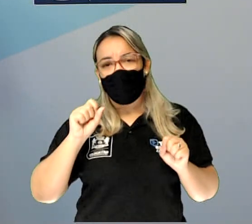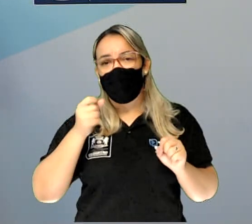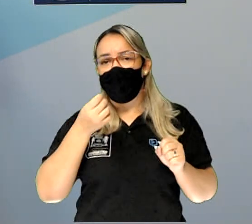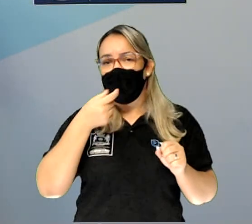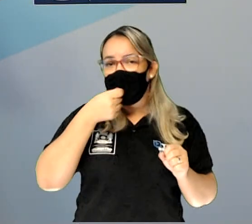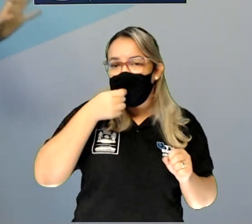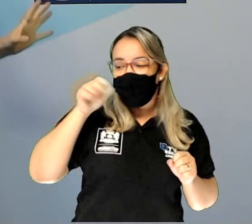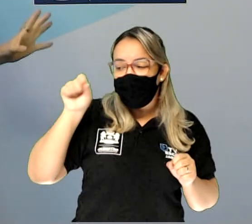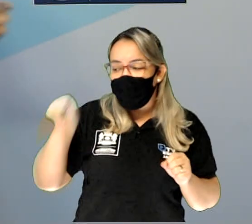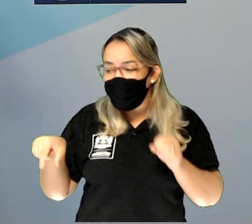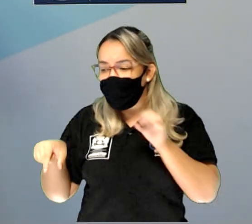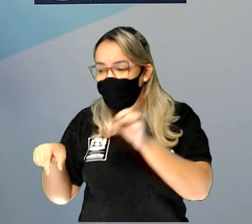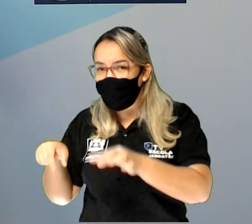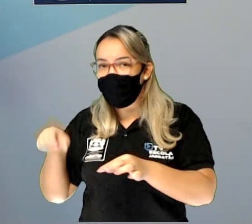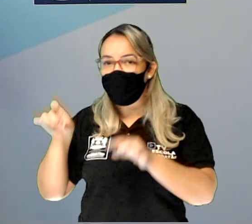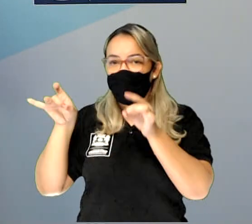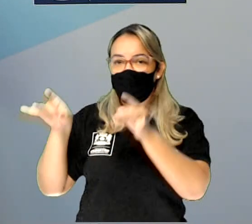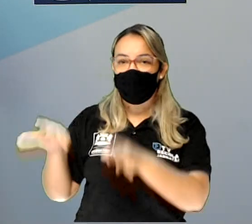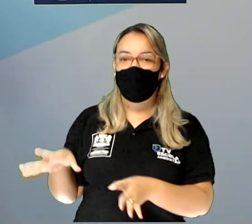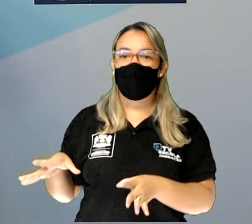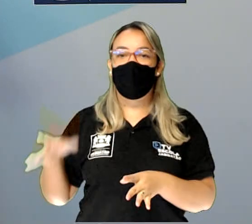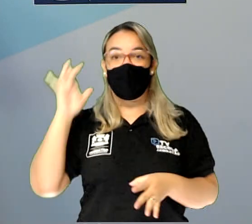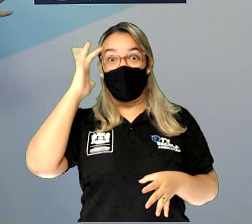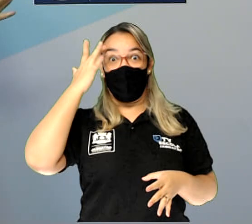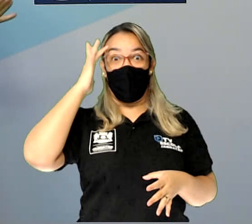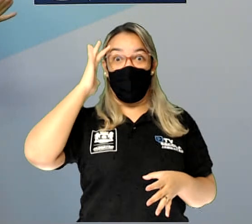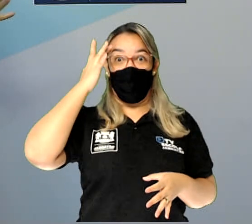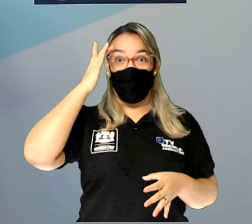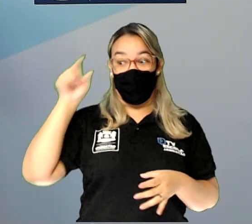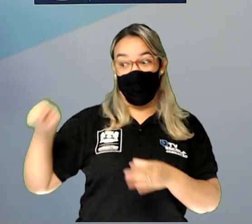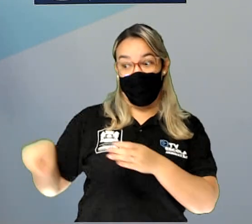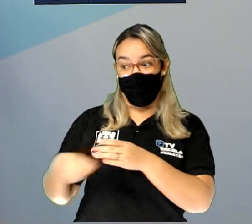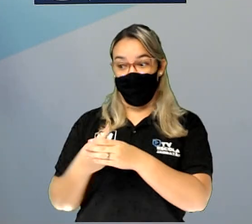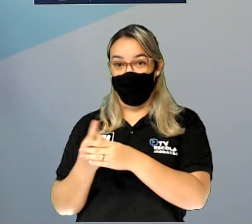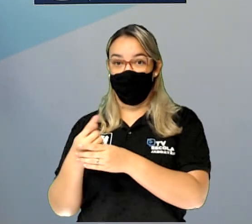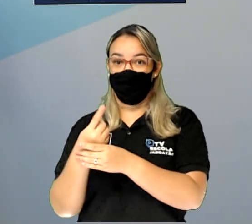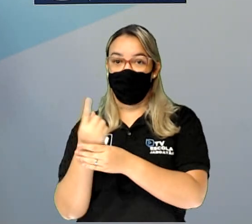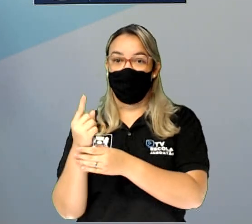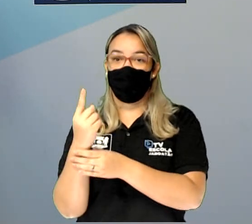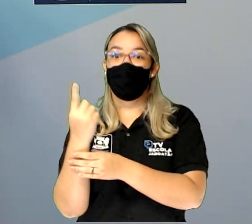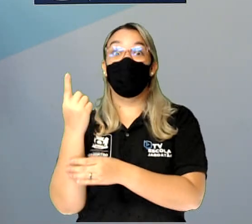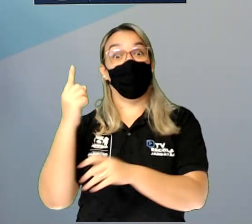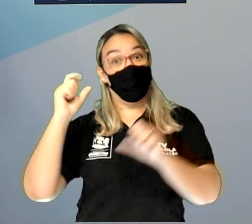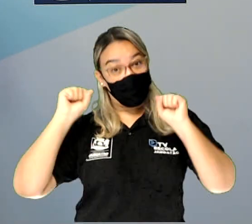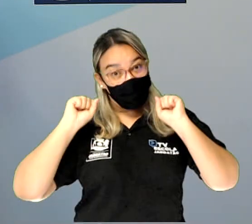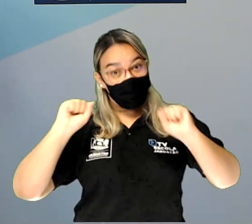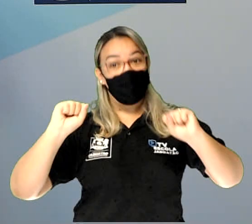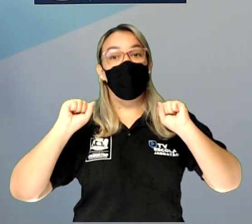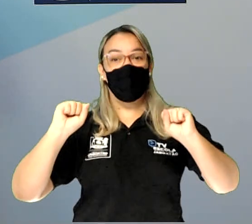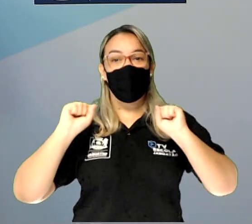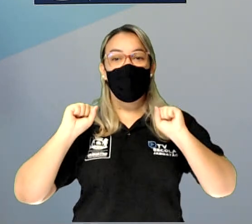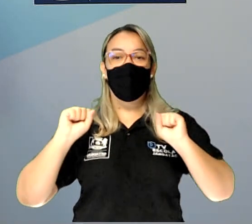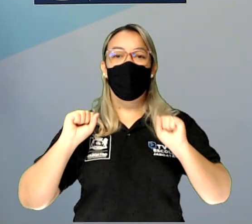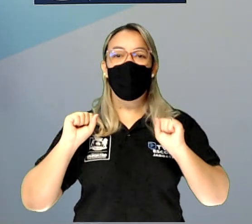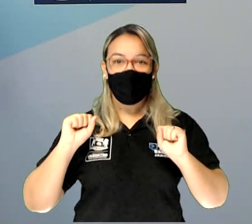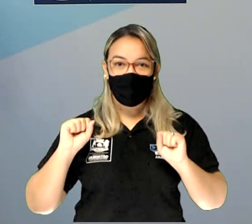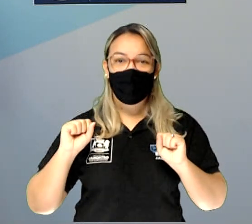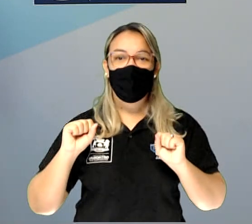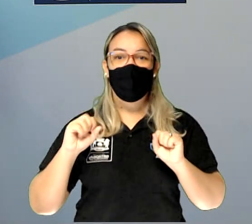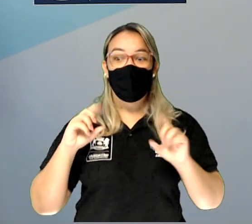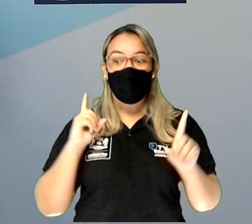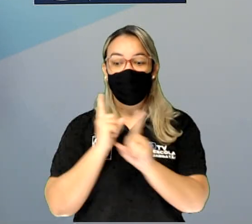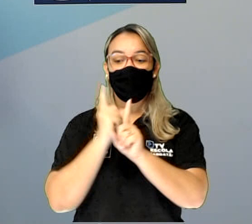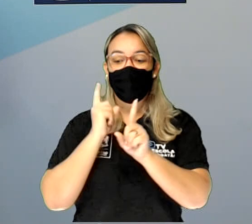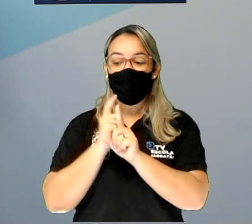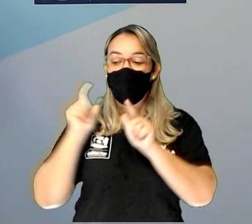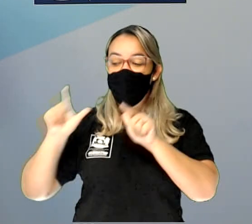semente ali, achando que ela não vai produzir, mas aquela semente ela pode germinar se ela encontrar um